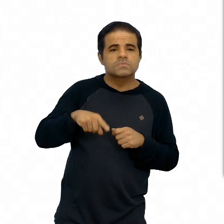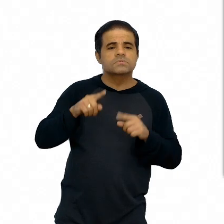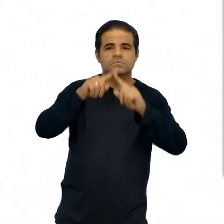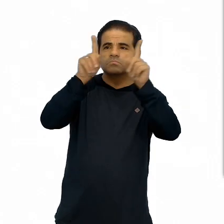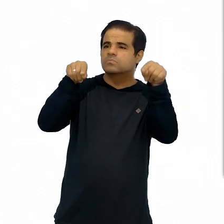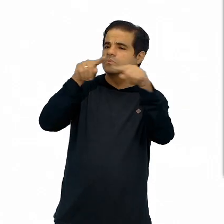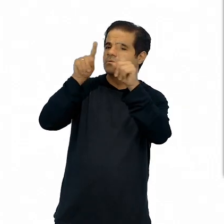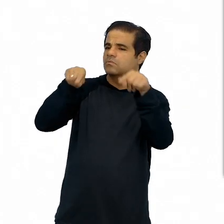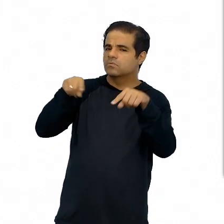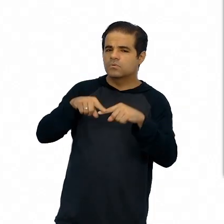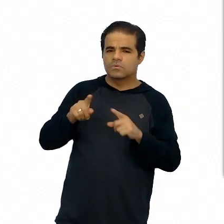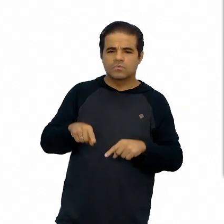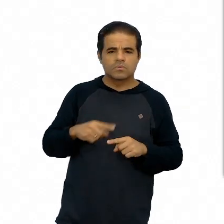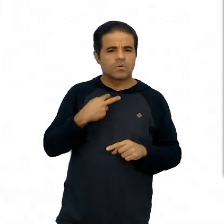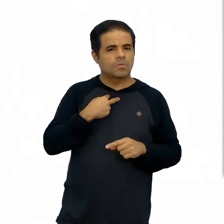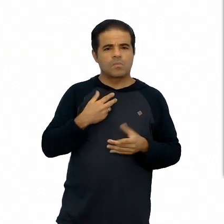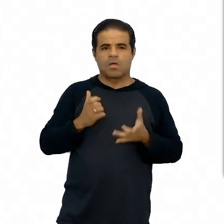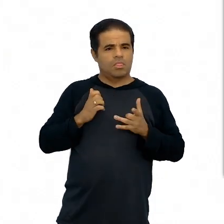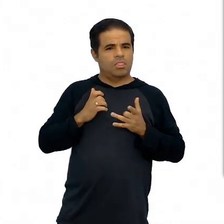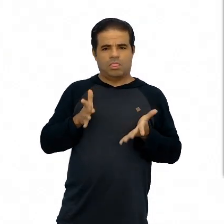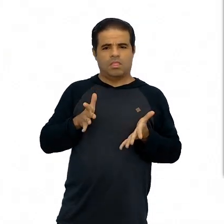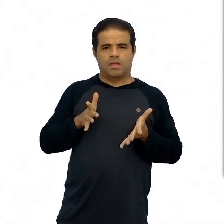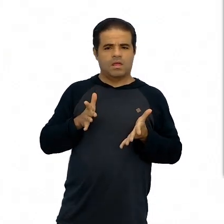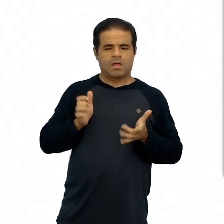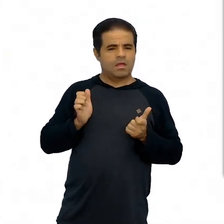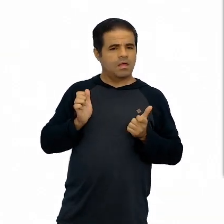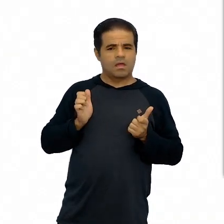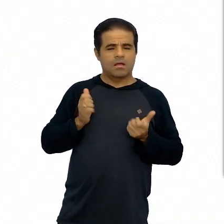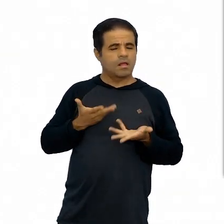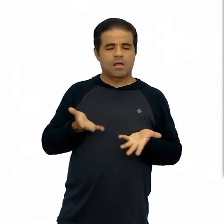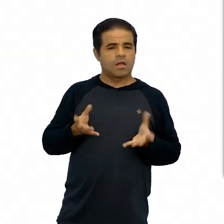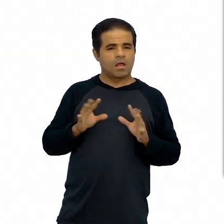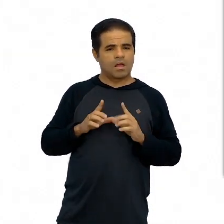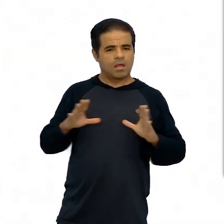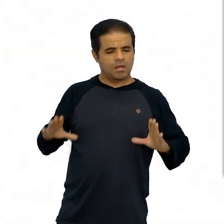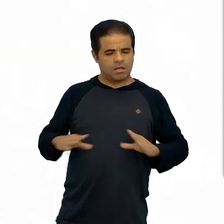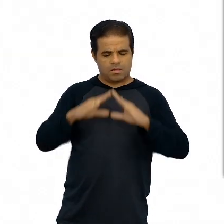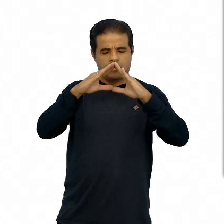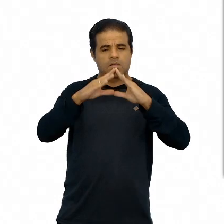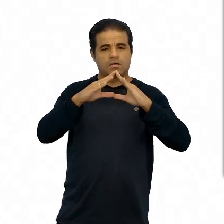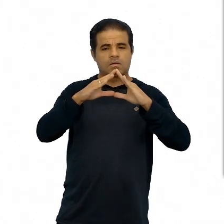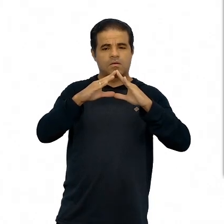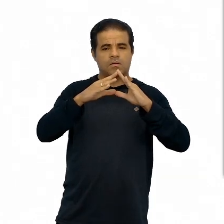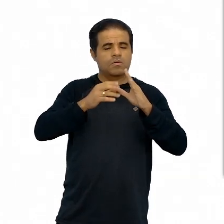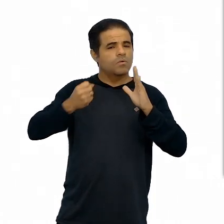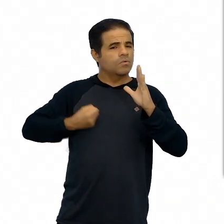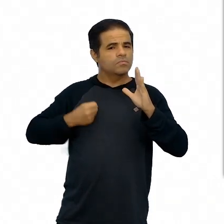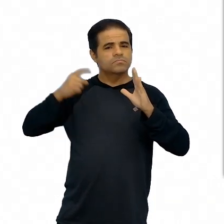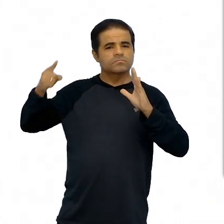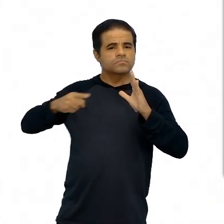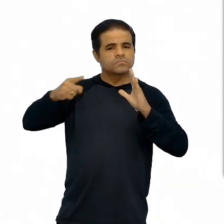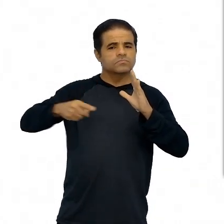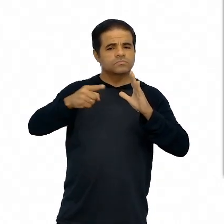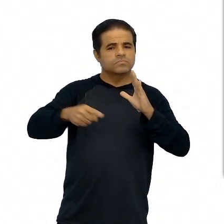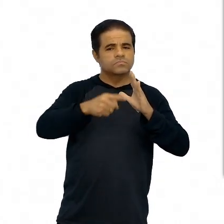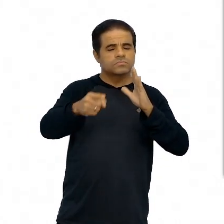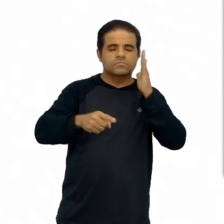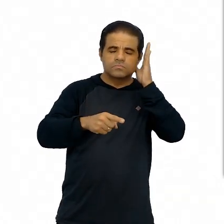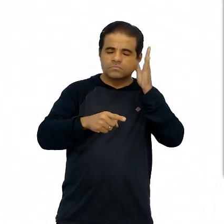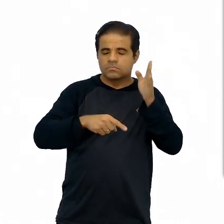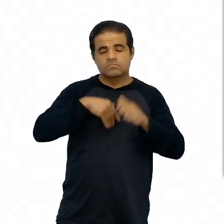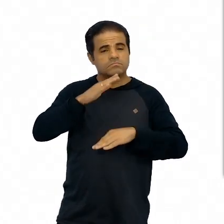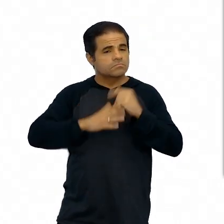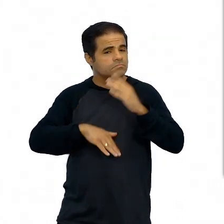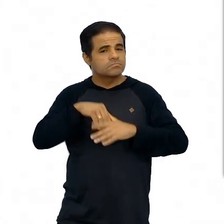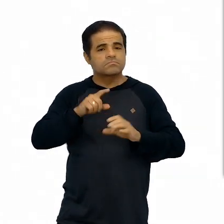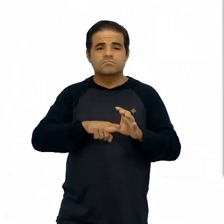quadrados, pois não se pode ladrilhar efetivamente o triângulo usando um número finito de quadrados,